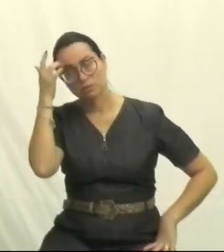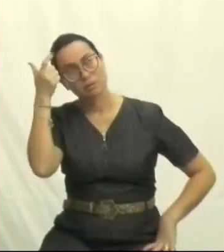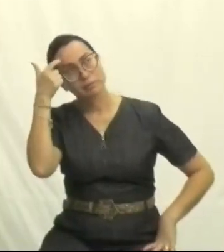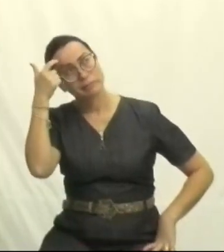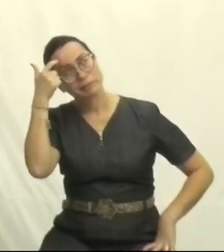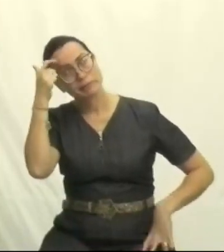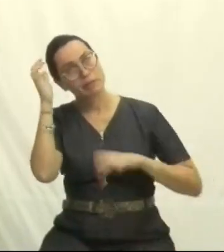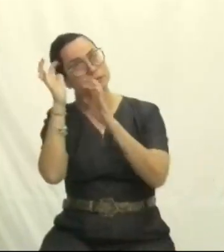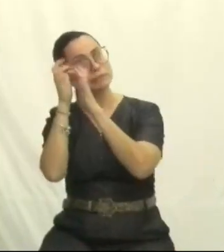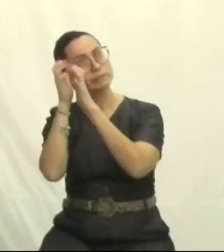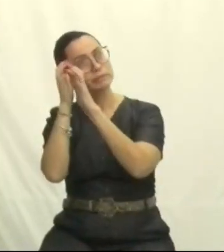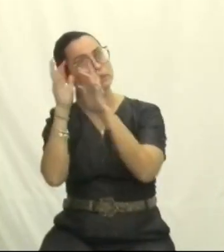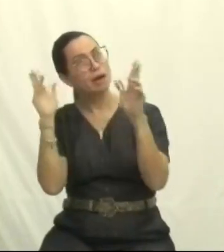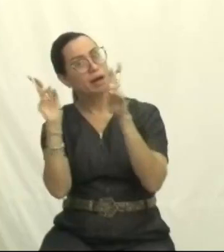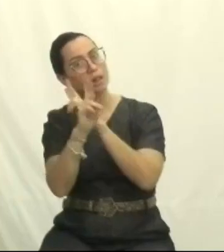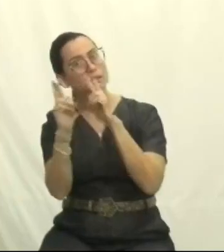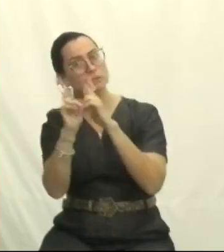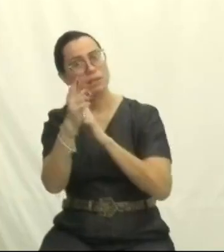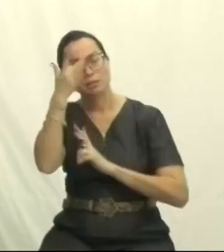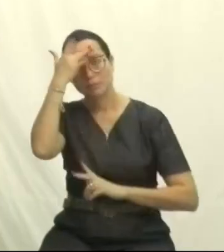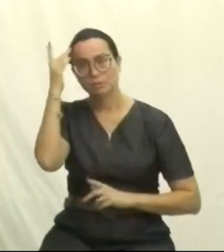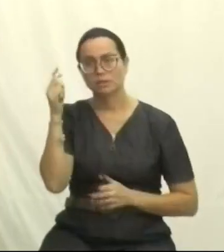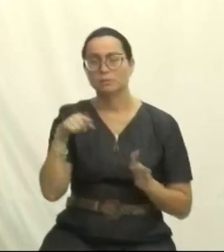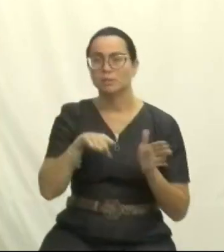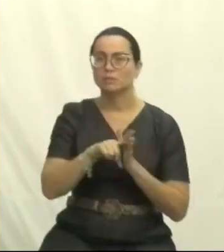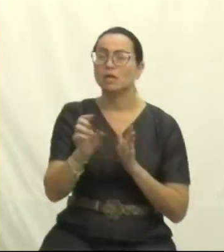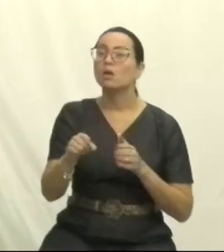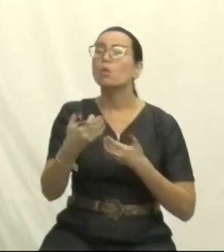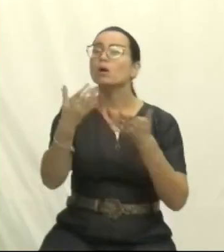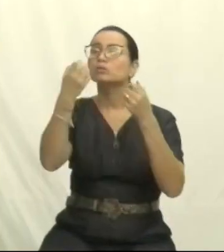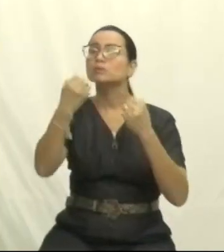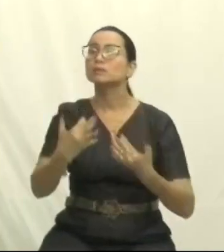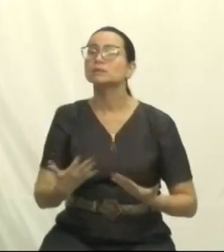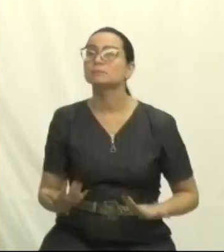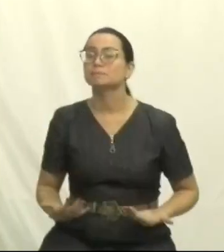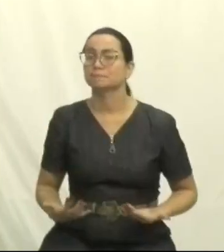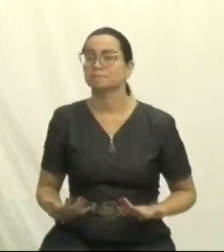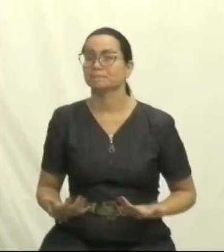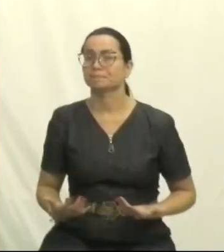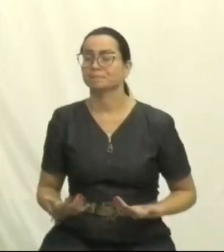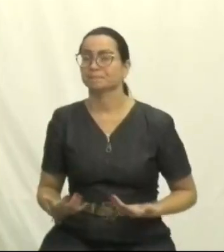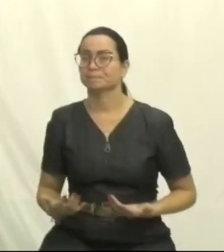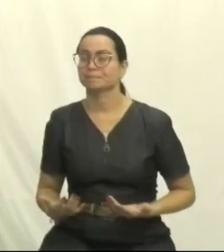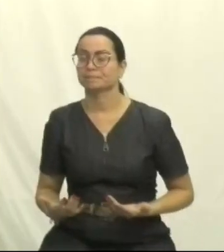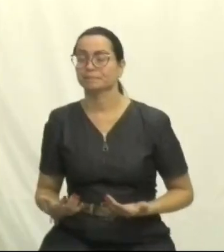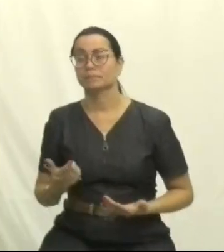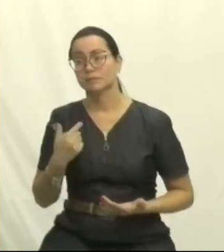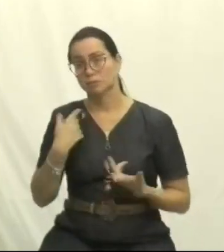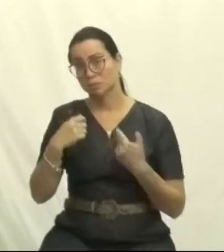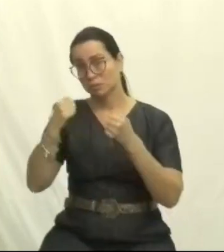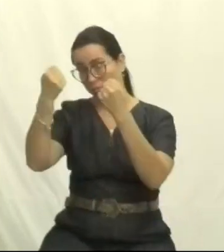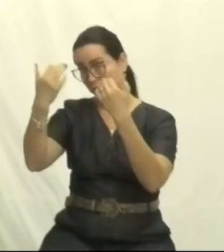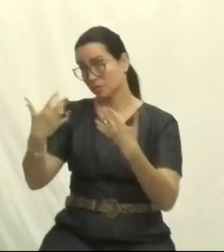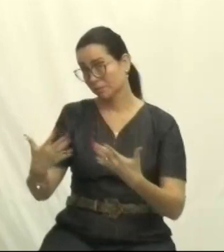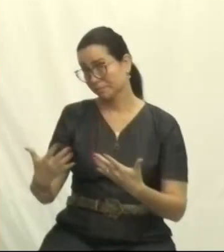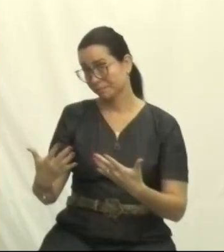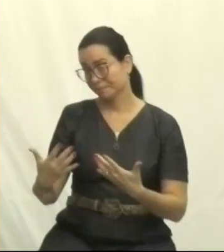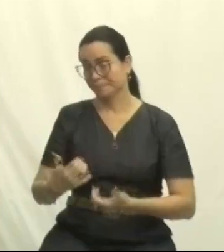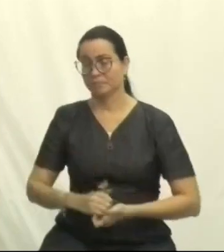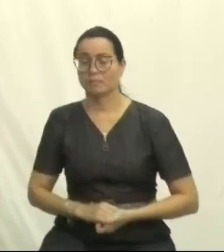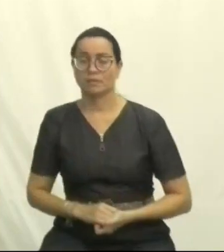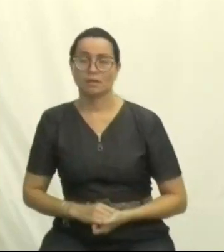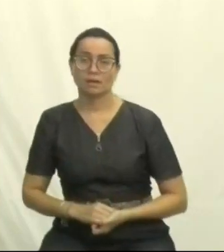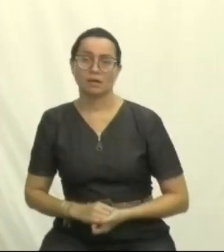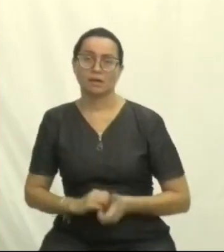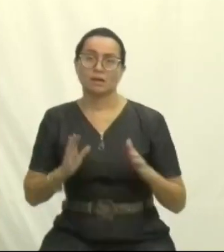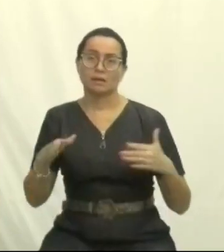relacionar, e vários hoje me perguntaram qual é a explicação que tu tens para dar, eu que tenho que dar, né? Como vereador. Então, eu tenho cuidado